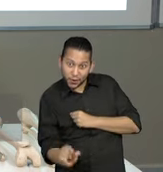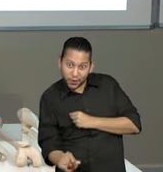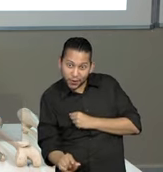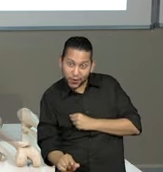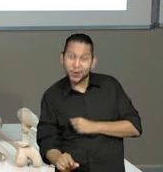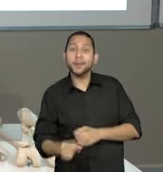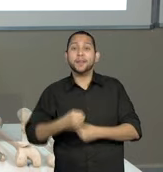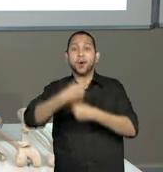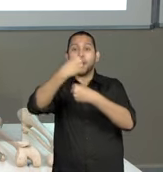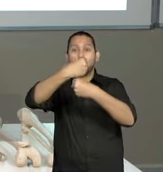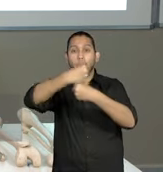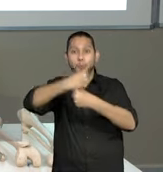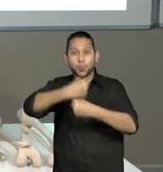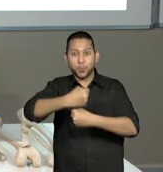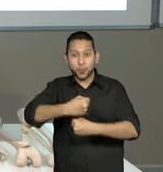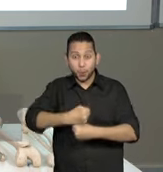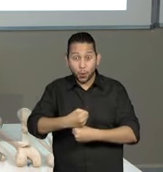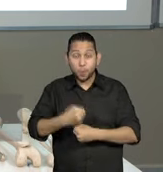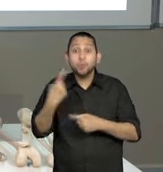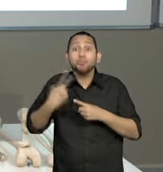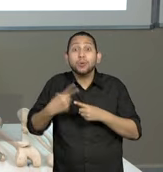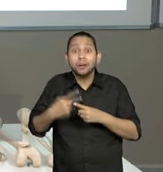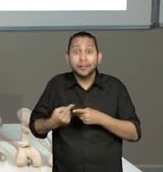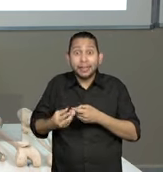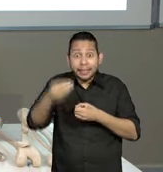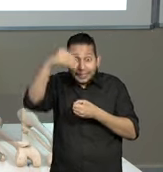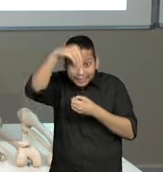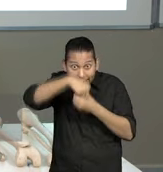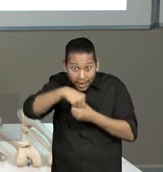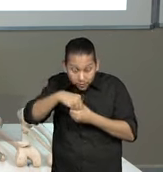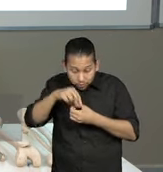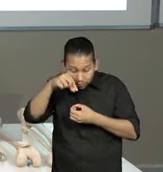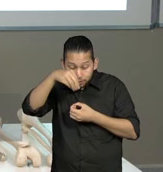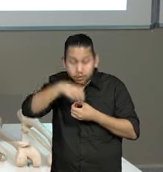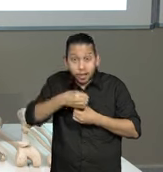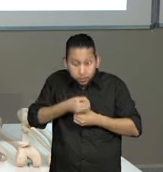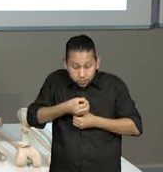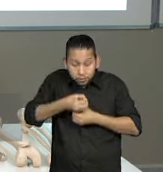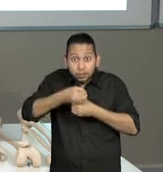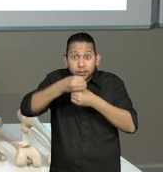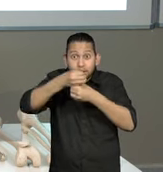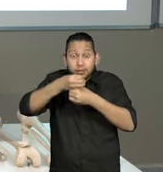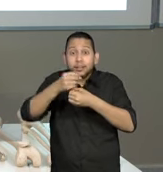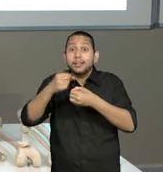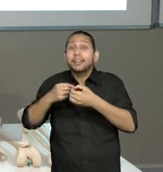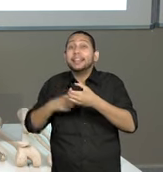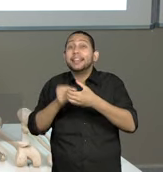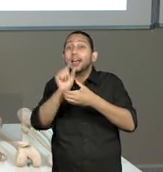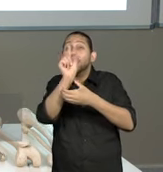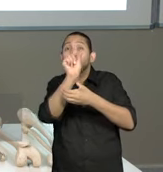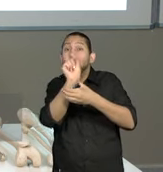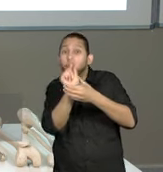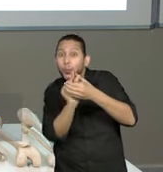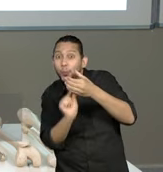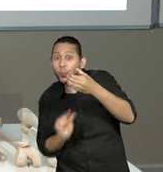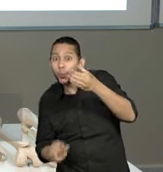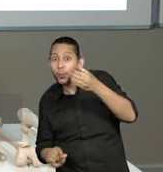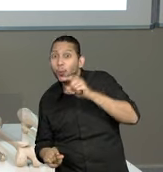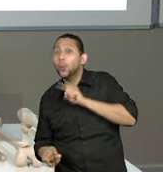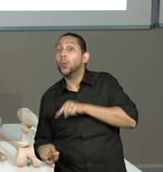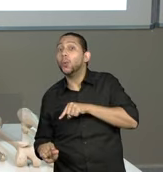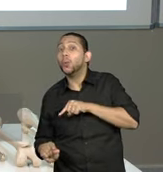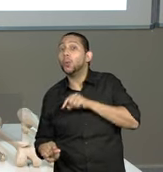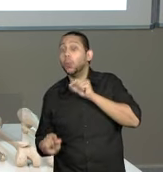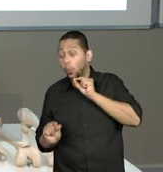mostrei? Dentro dessas vértebras também corre um órgão essencial, que é a